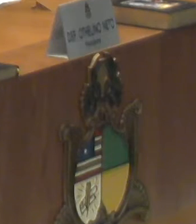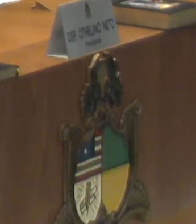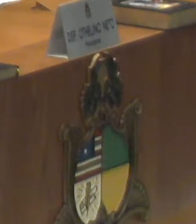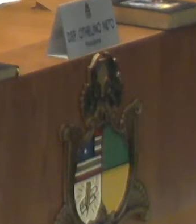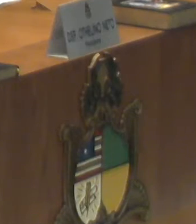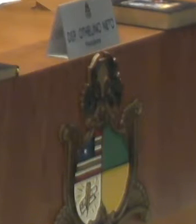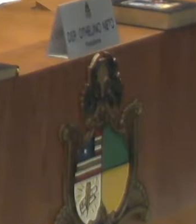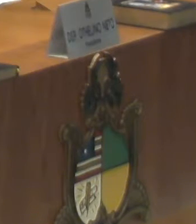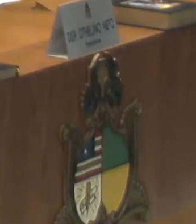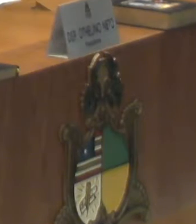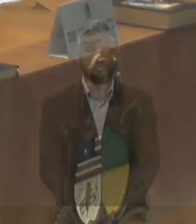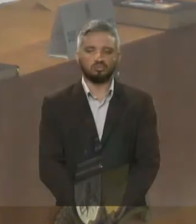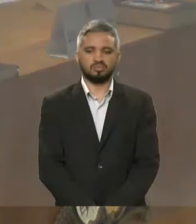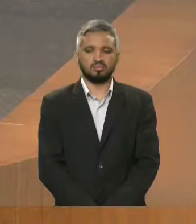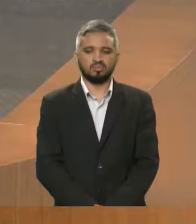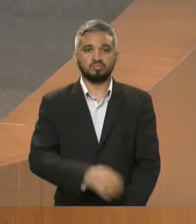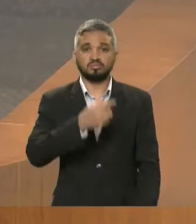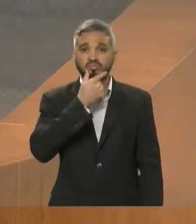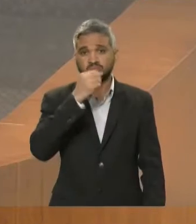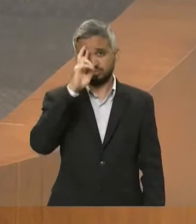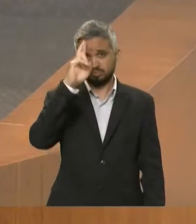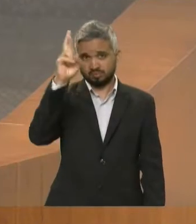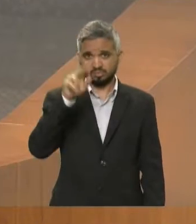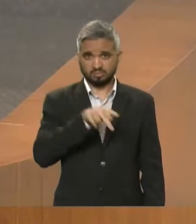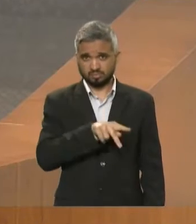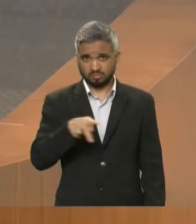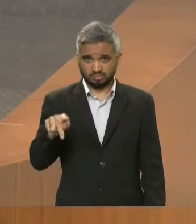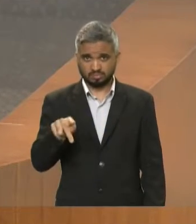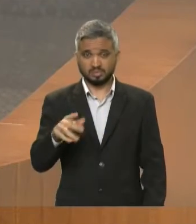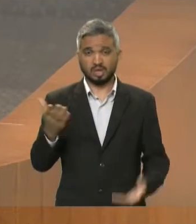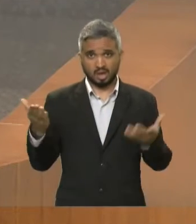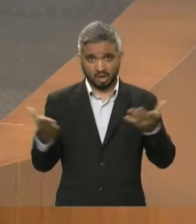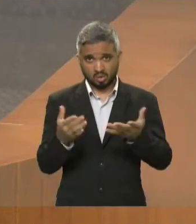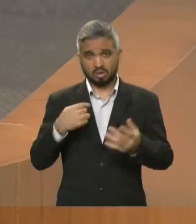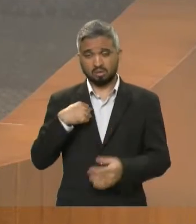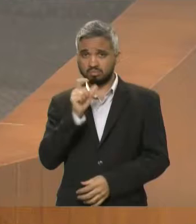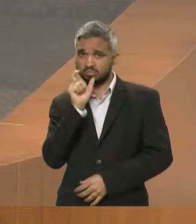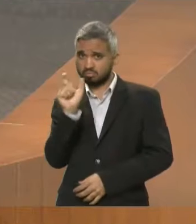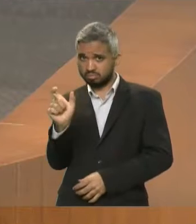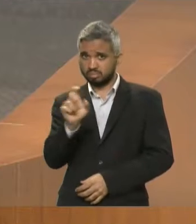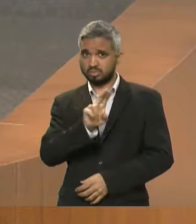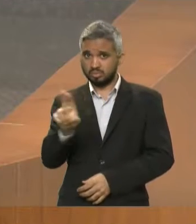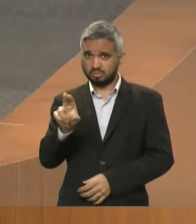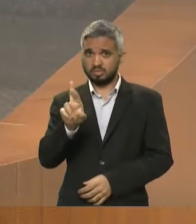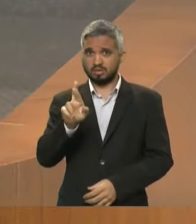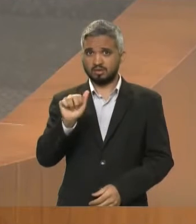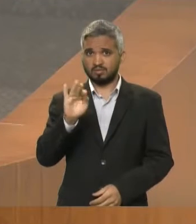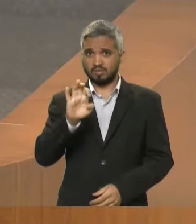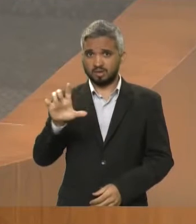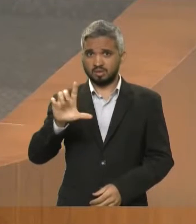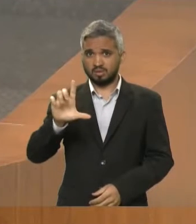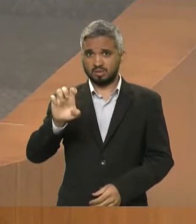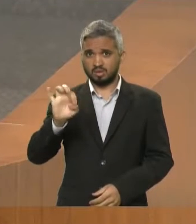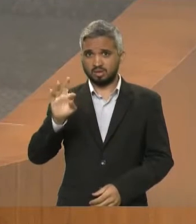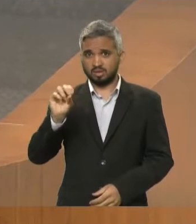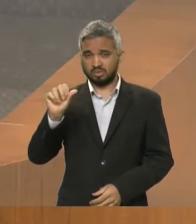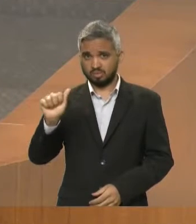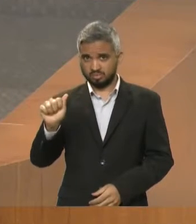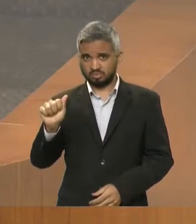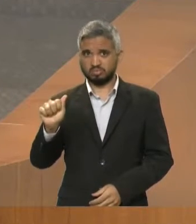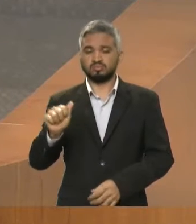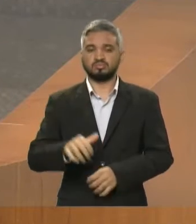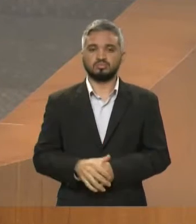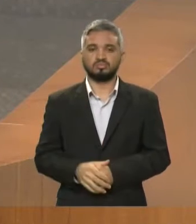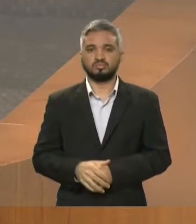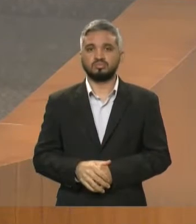Senhor presidente, demais pais, vejam que agora eu vou citar o nome do deputado Rafael Leitor, líder do governo, para poder contra-argumentar. Então vamos no plano